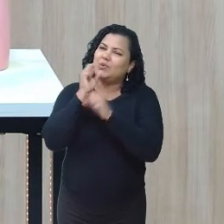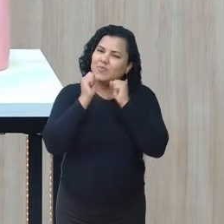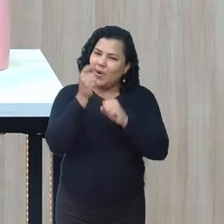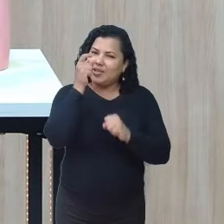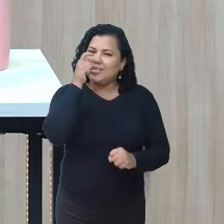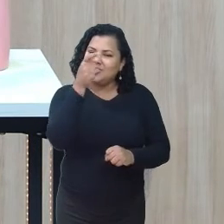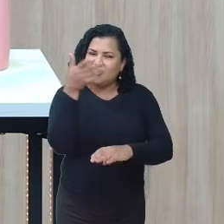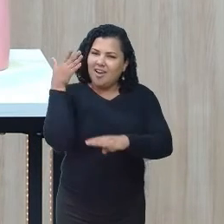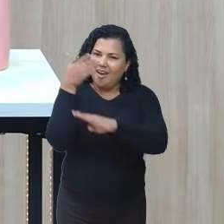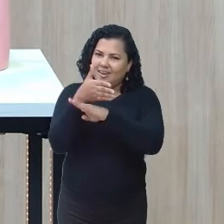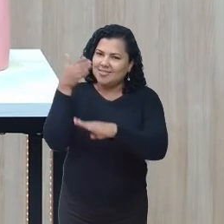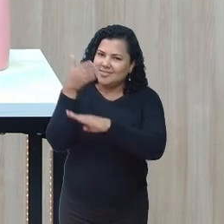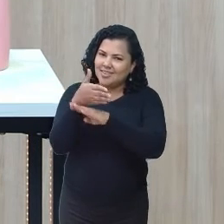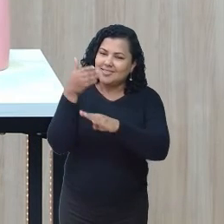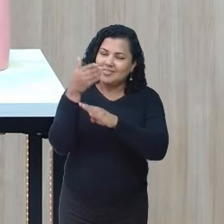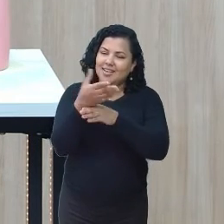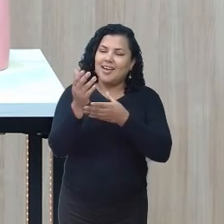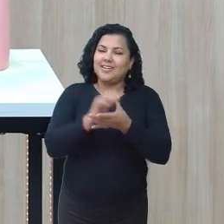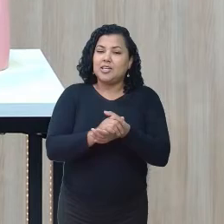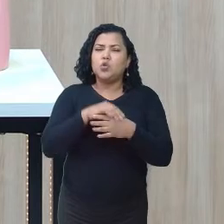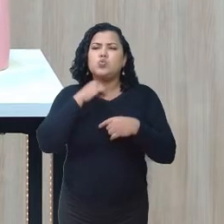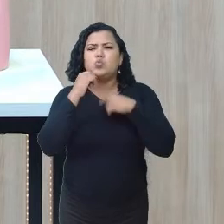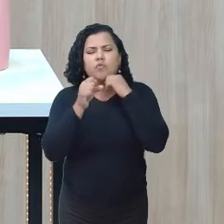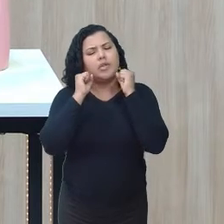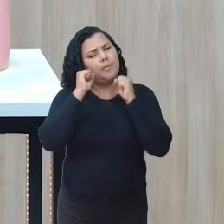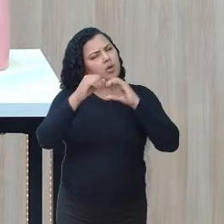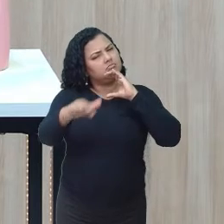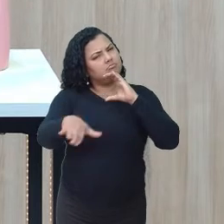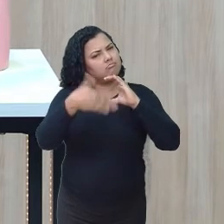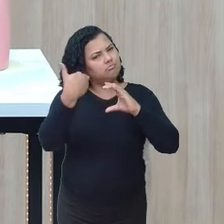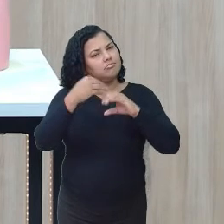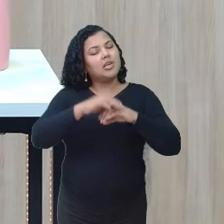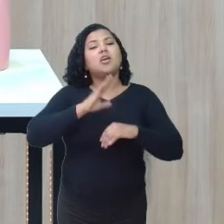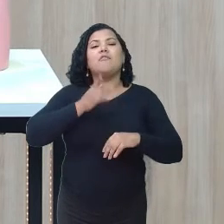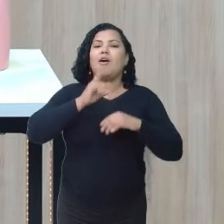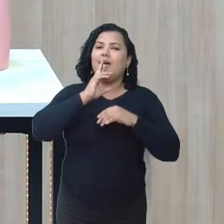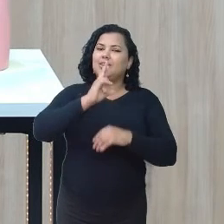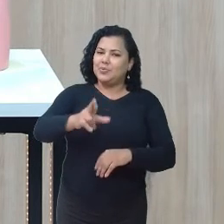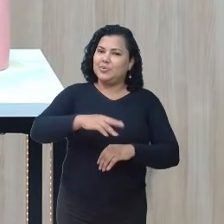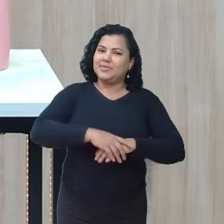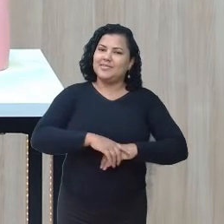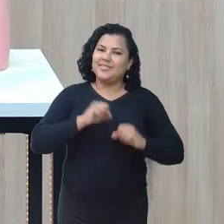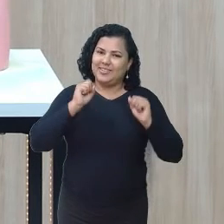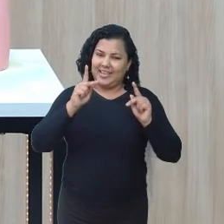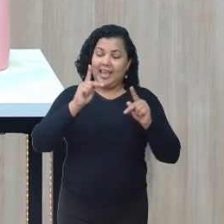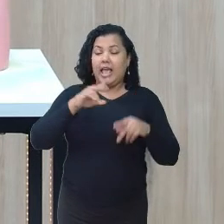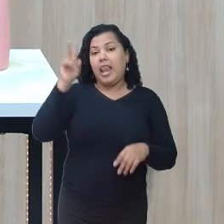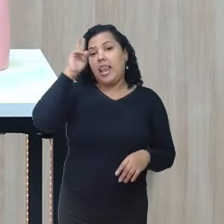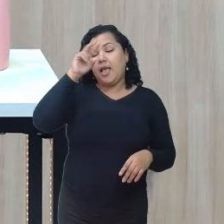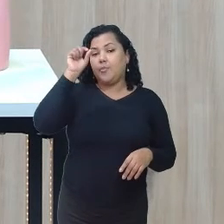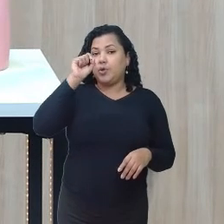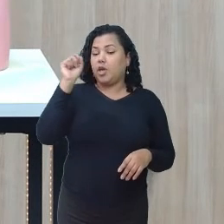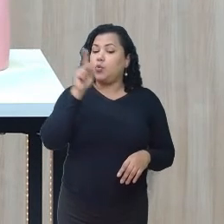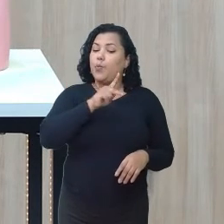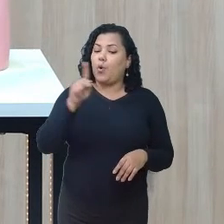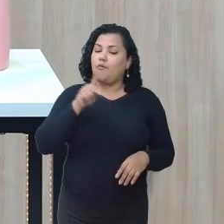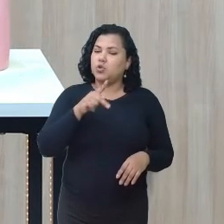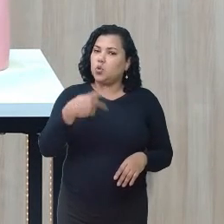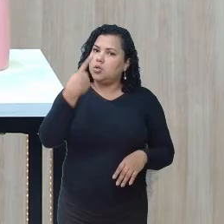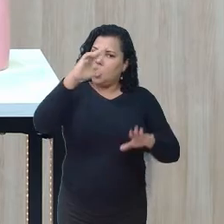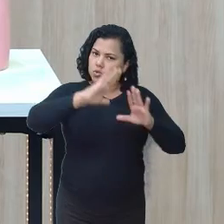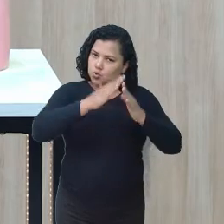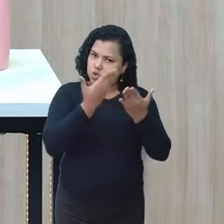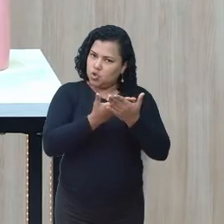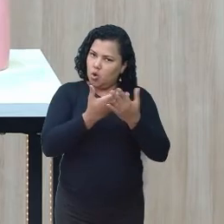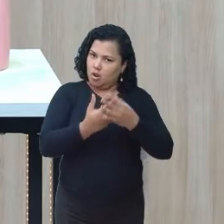Então, acessem aí, botem suas dúvidas que eu vou estar lá respondendo para vocês. Lembrem-se do professor da escola, que